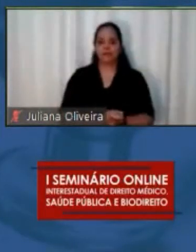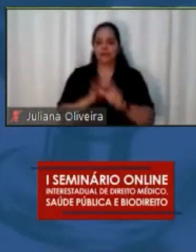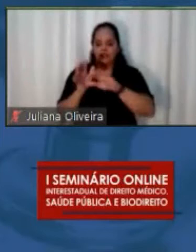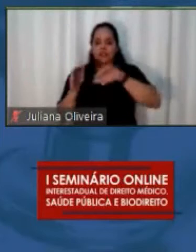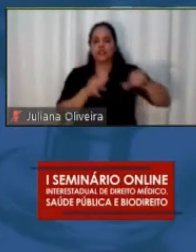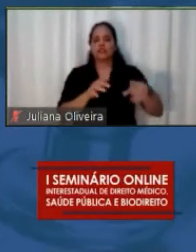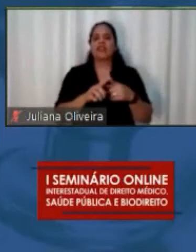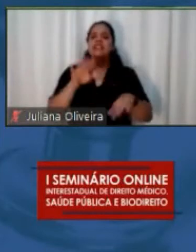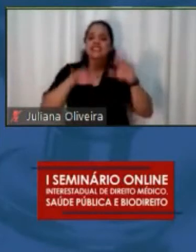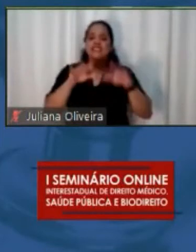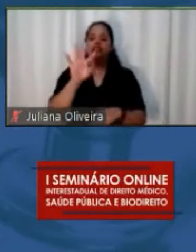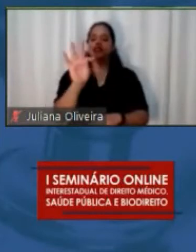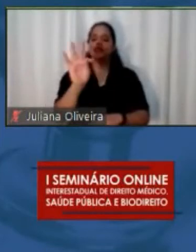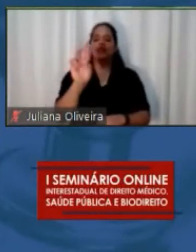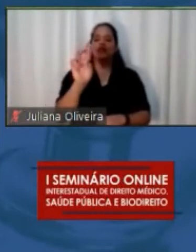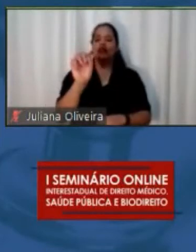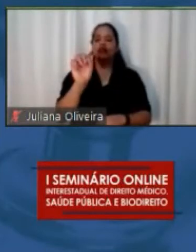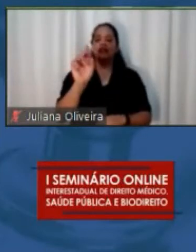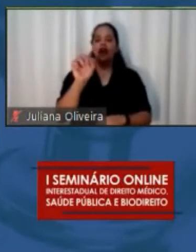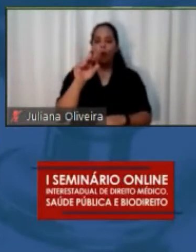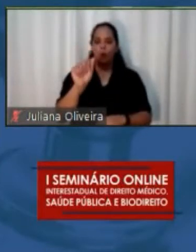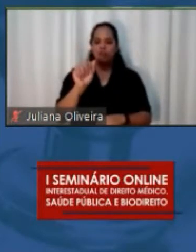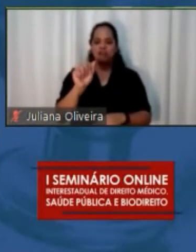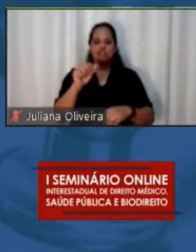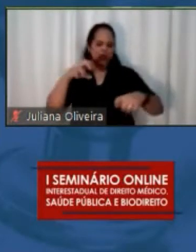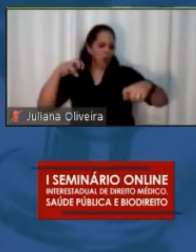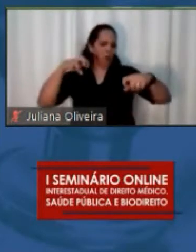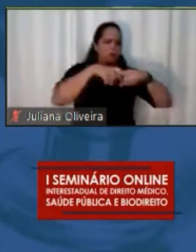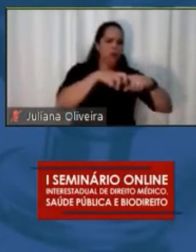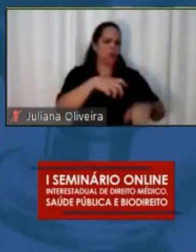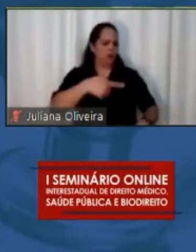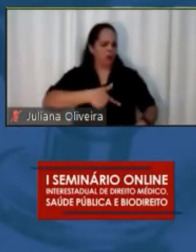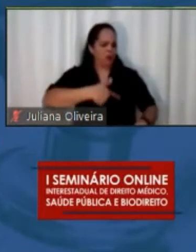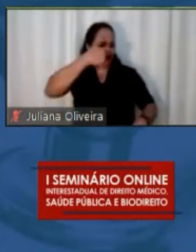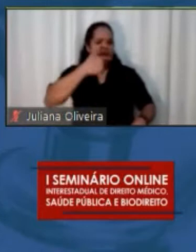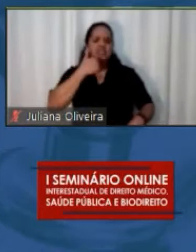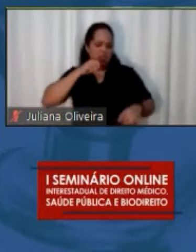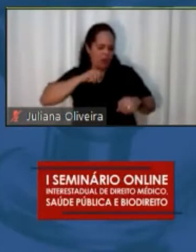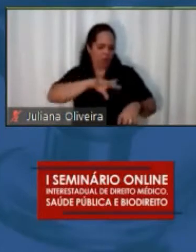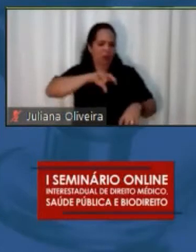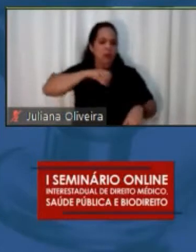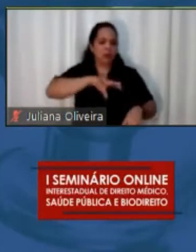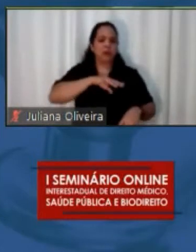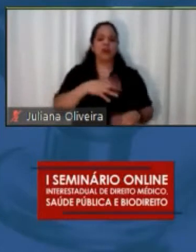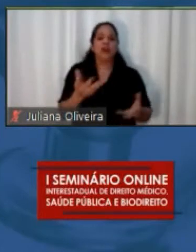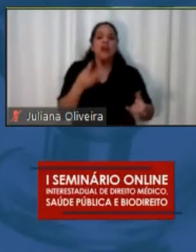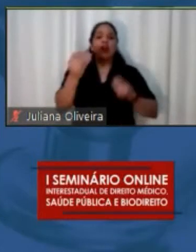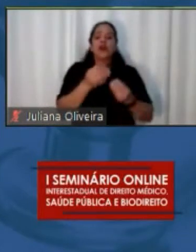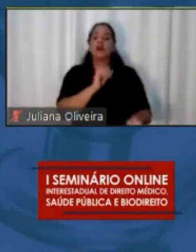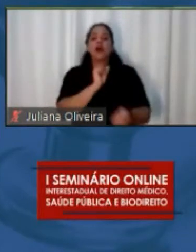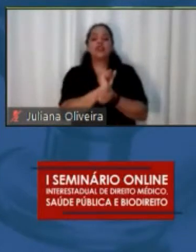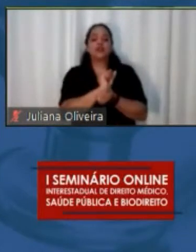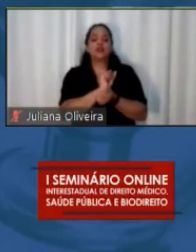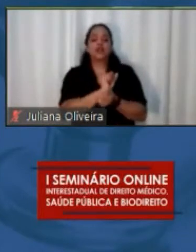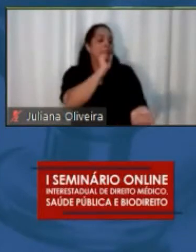especial, como nós podemos tentar melhorar os nossos resultados? Primeiro, avaliando a